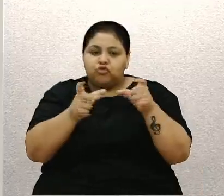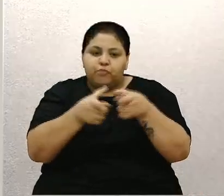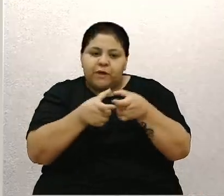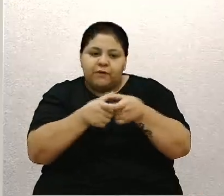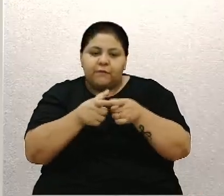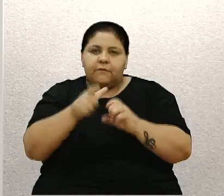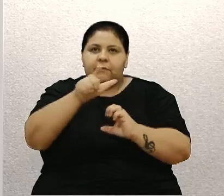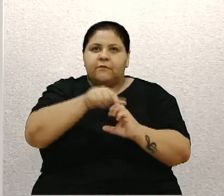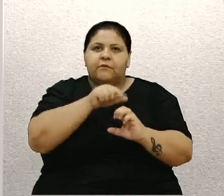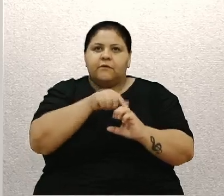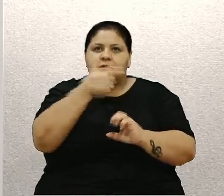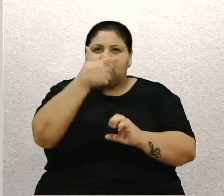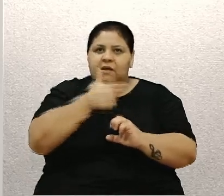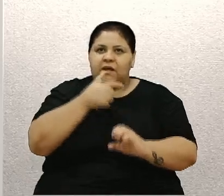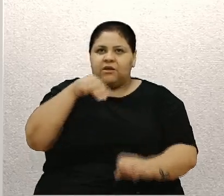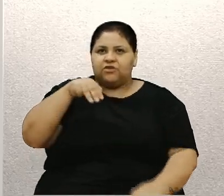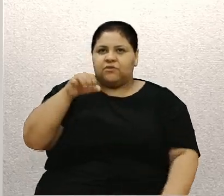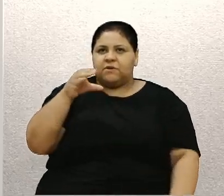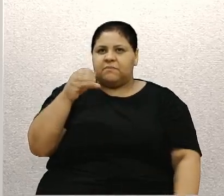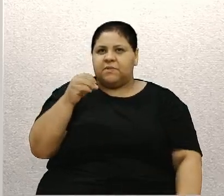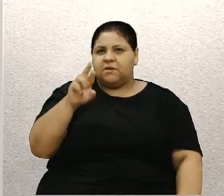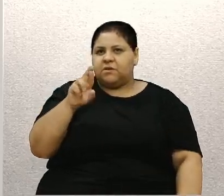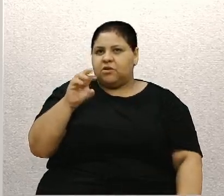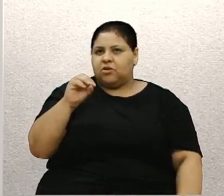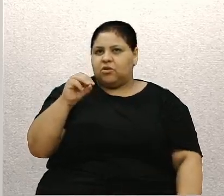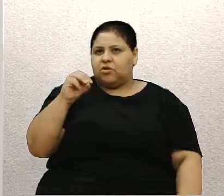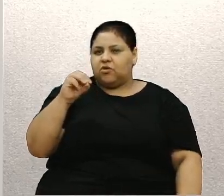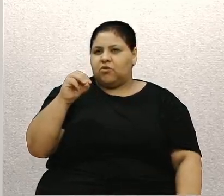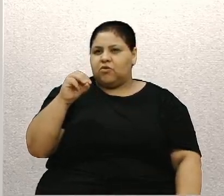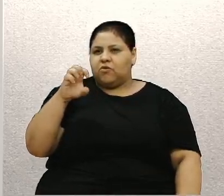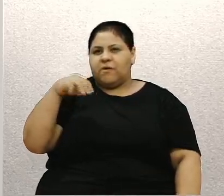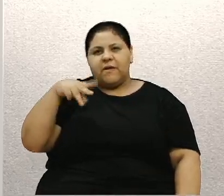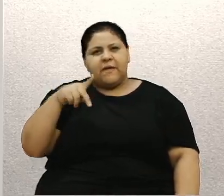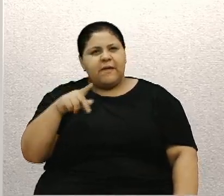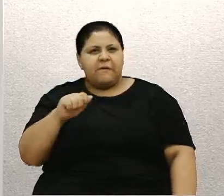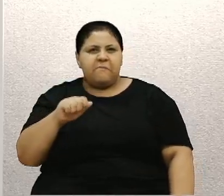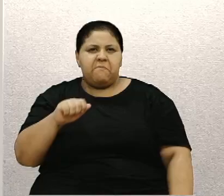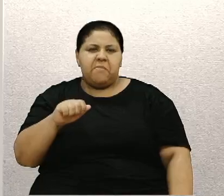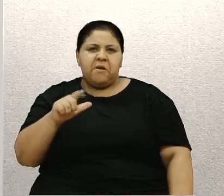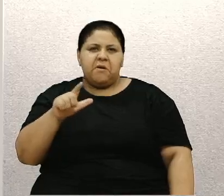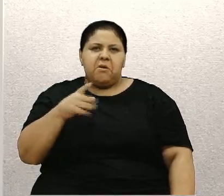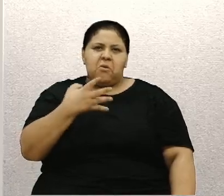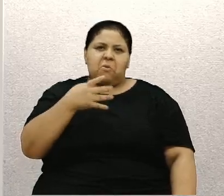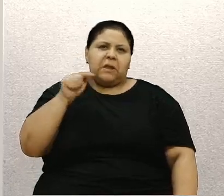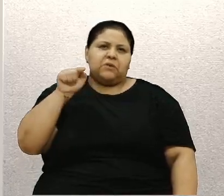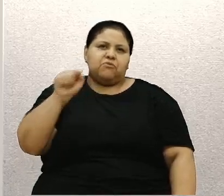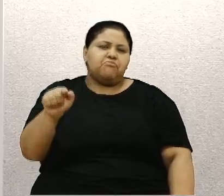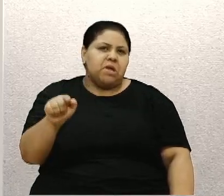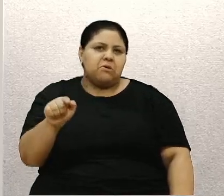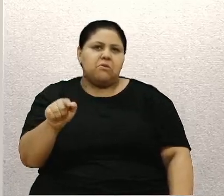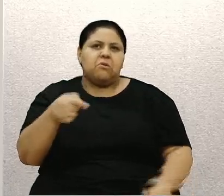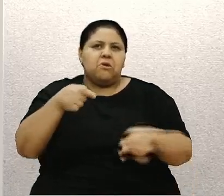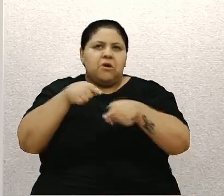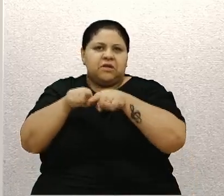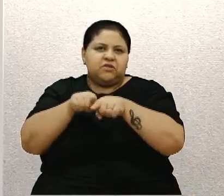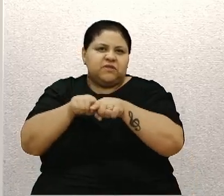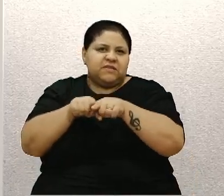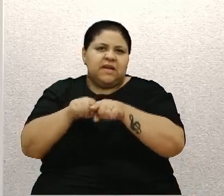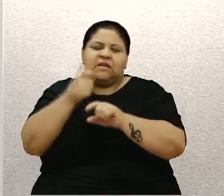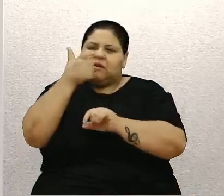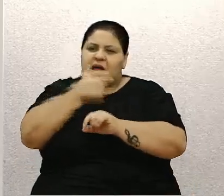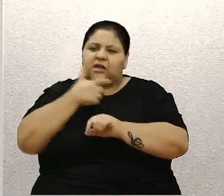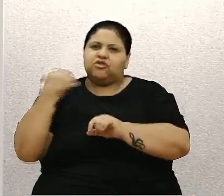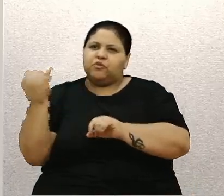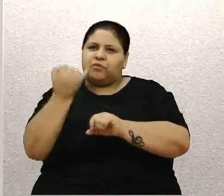deve ter 4 mil associados, mais ou menos, eu calculo isso. Então é fundamental que uma frente parlamentar aqui possa auxiliar a